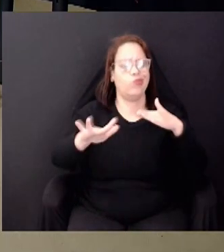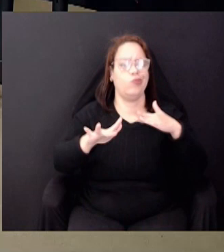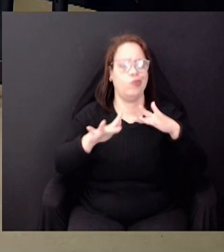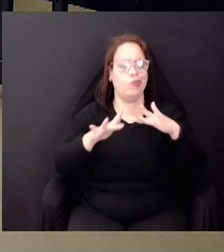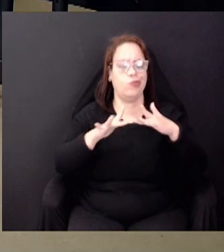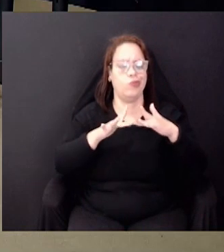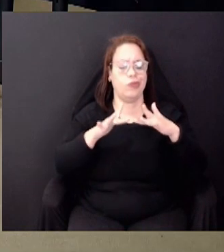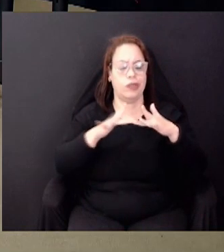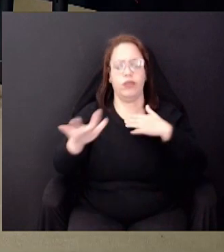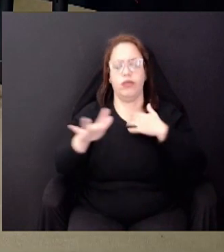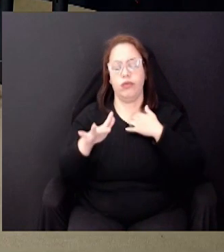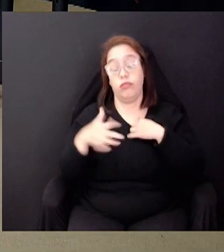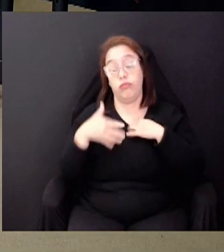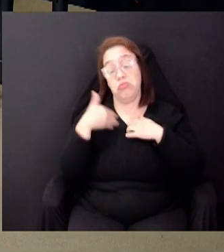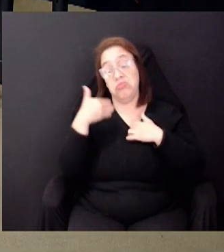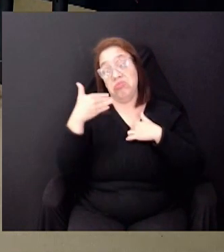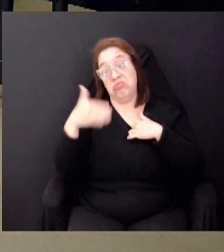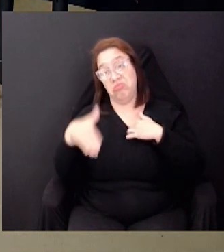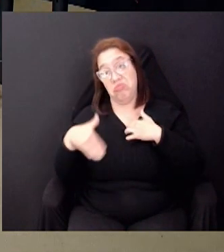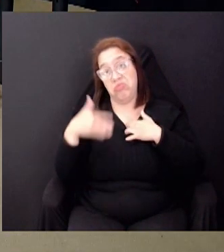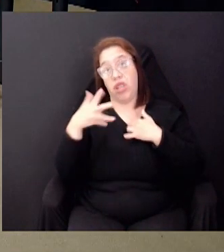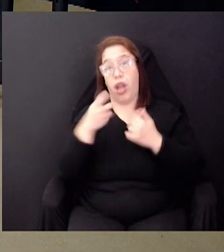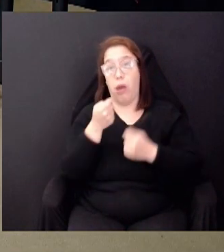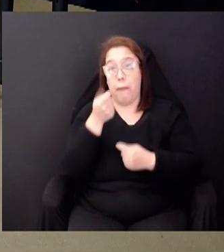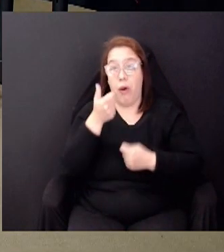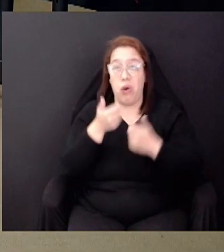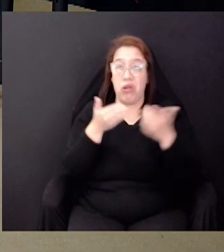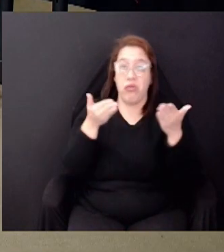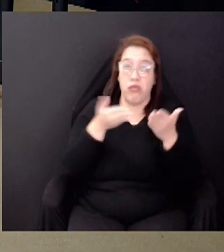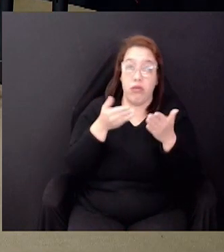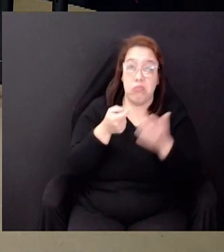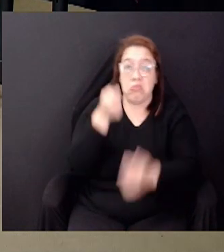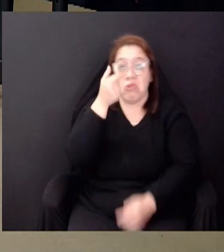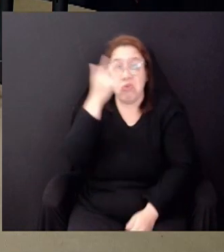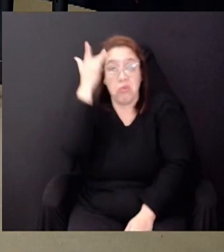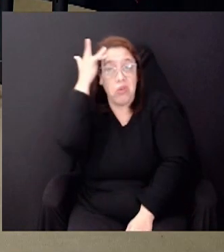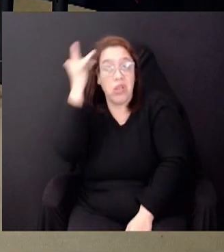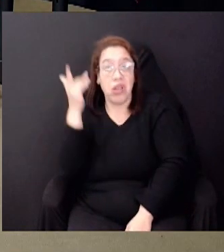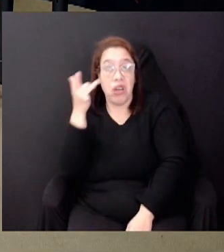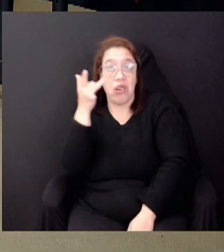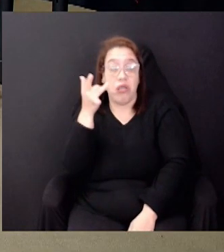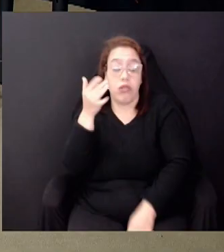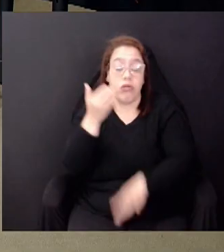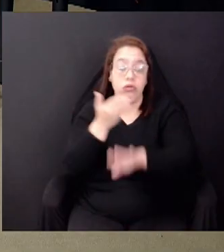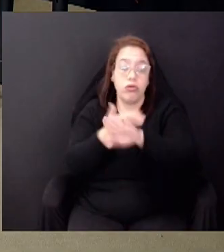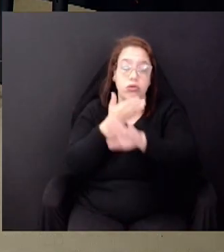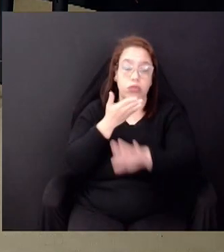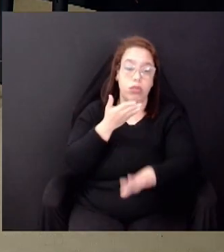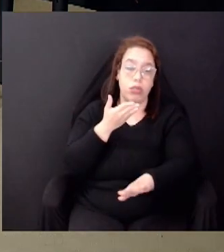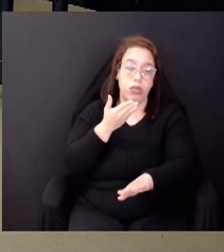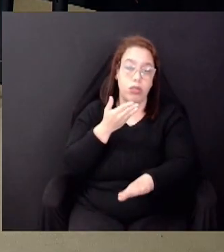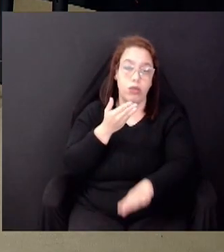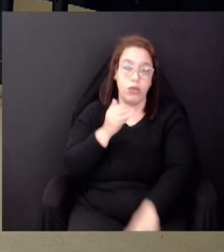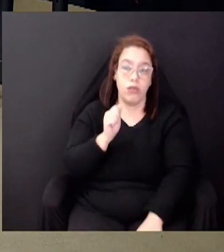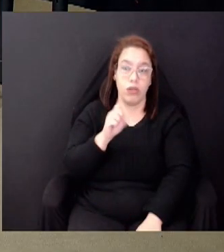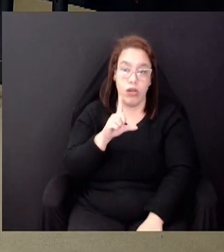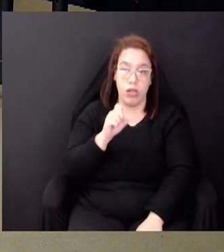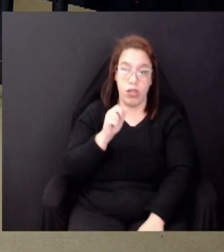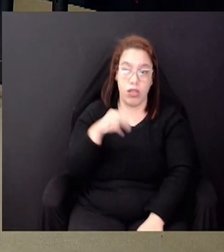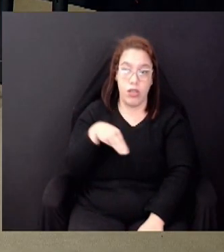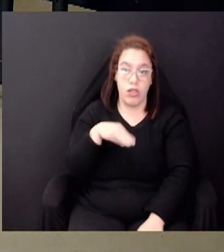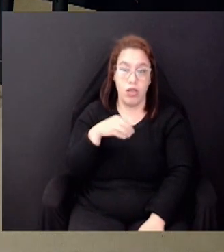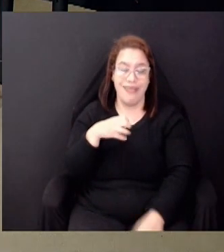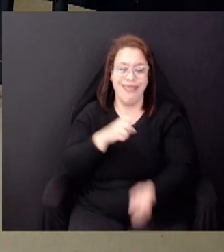desconexão gradativa, um pouco hoje, um pouco amanhã, né? Tira um alarme que toca quando te